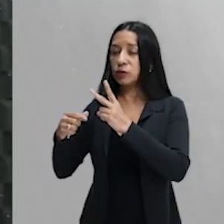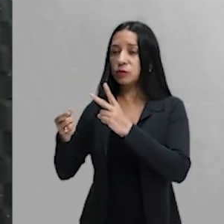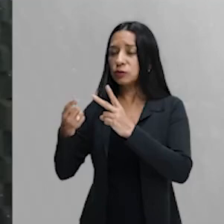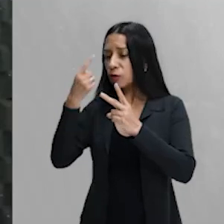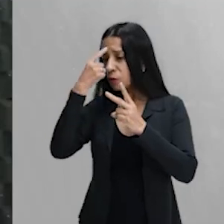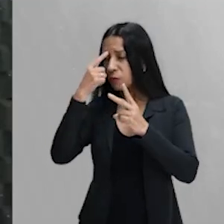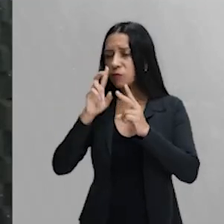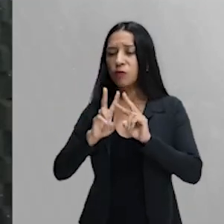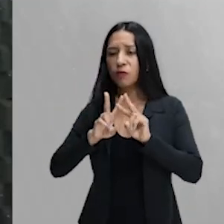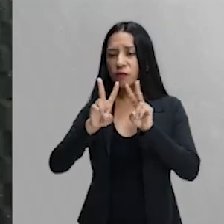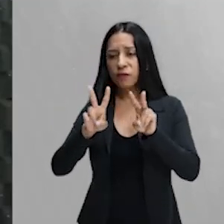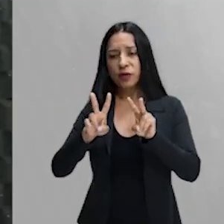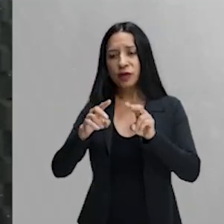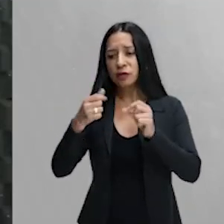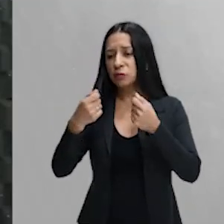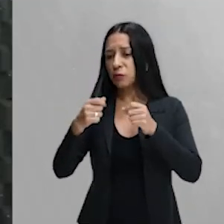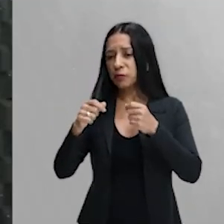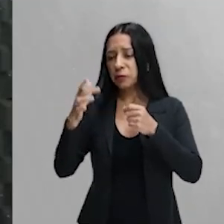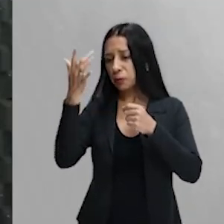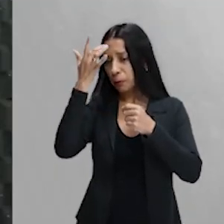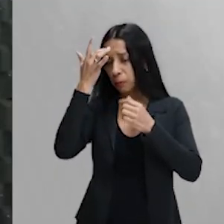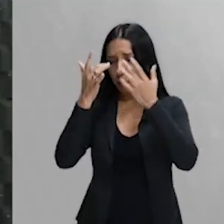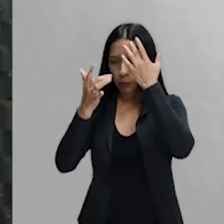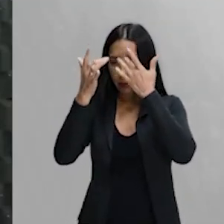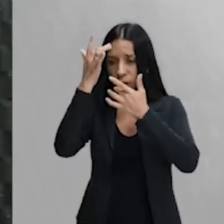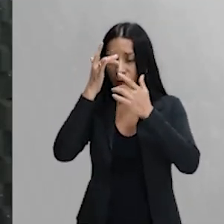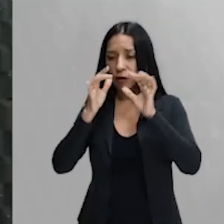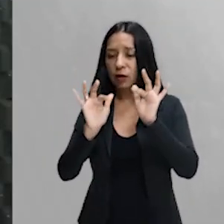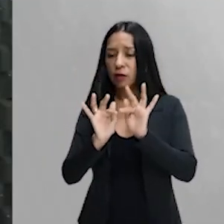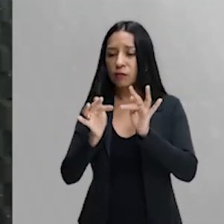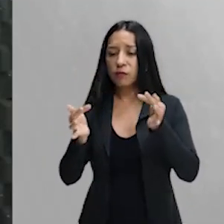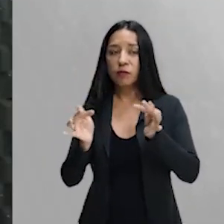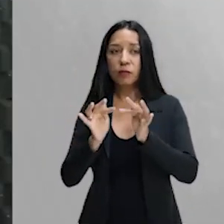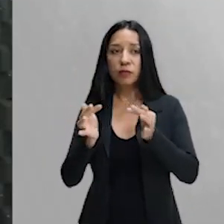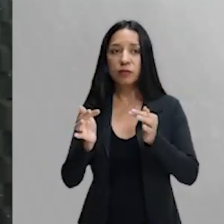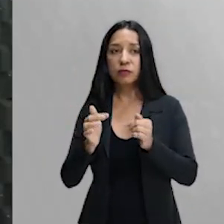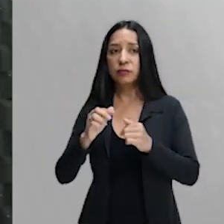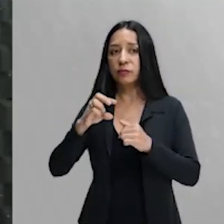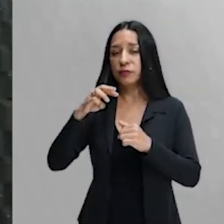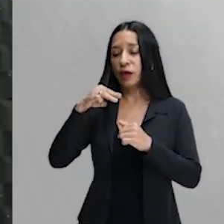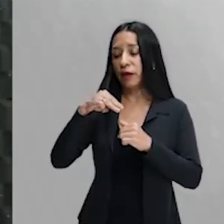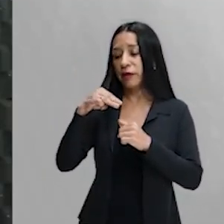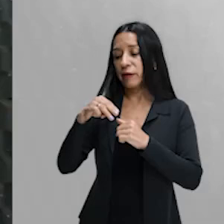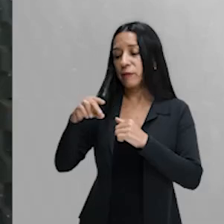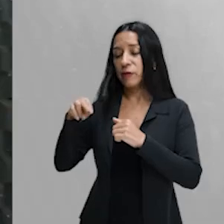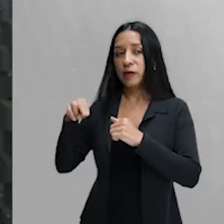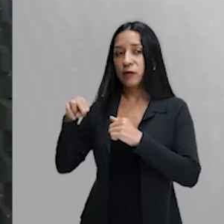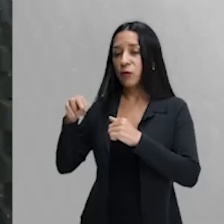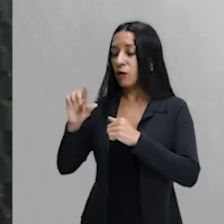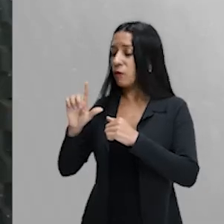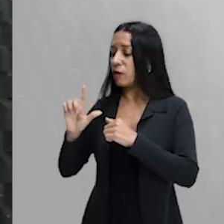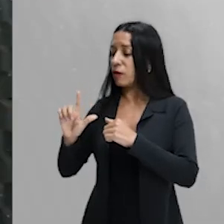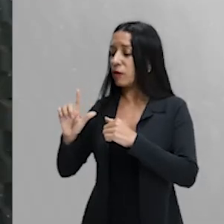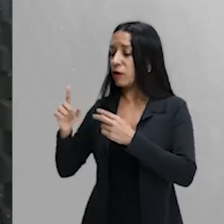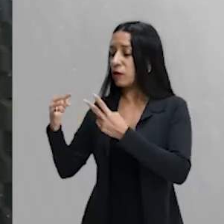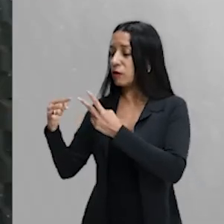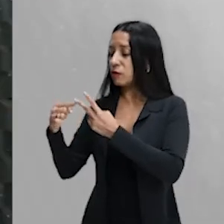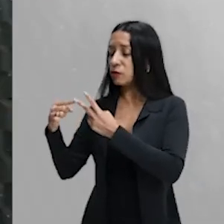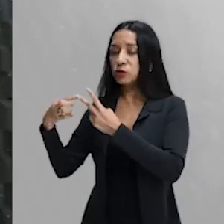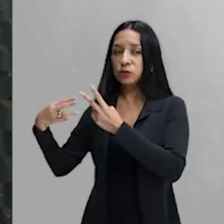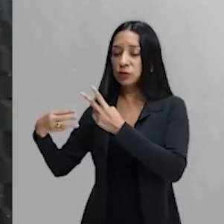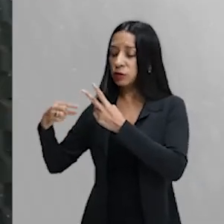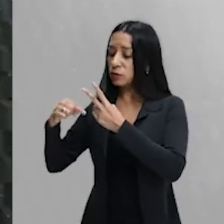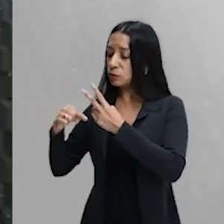triângulo equilátero, você tem essa relação. Tá? Essa altura é L raiz de 3 sobre 2. Lembramos que fizemos agora nessa questão a mesma